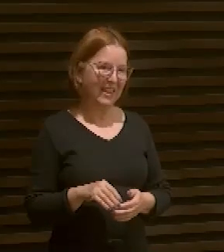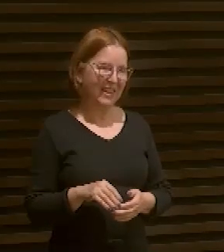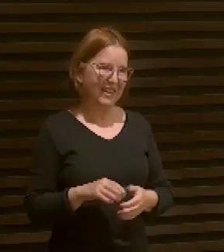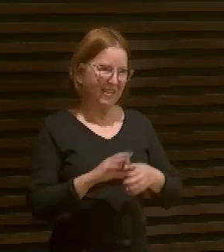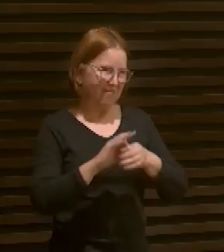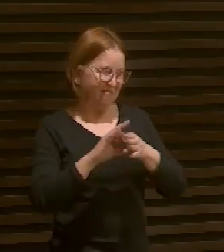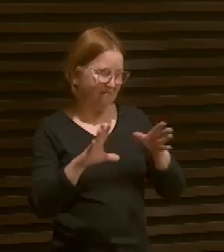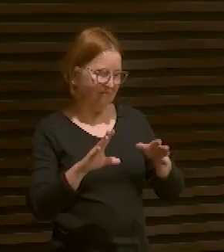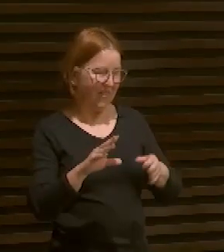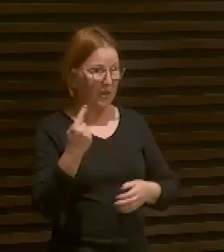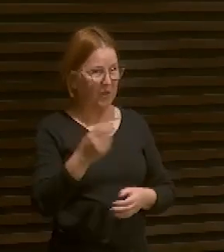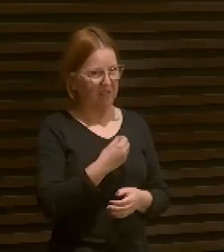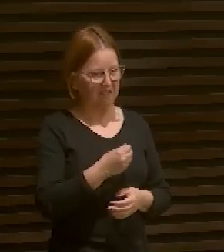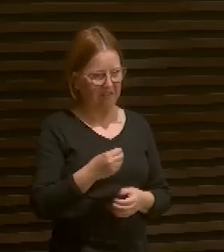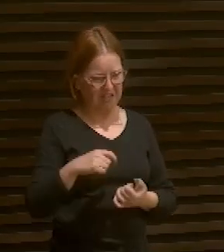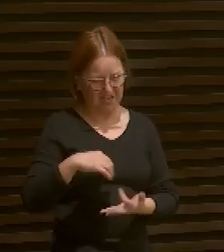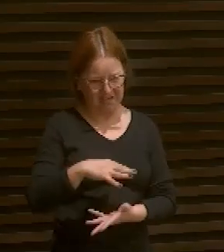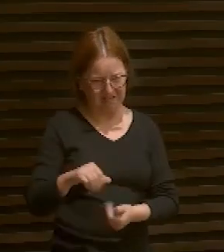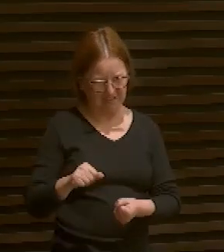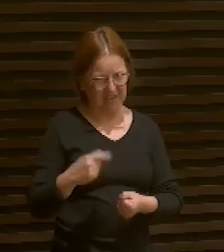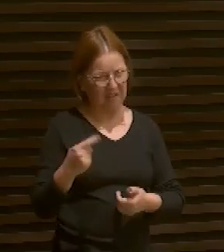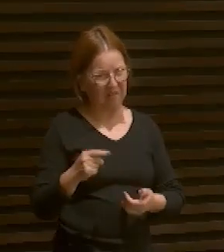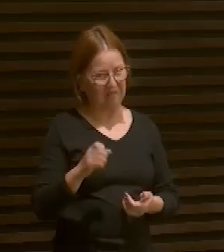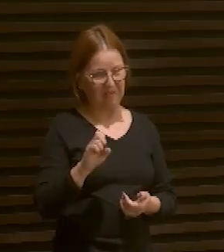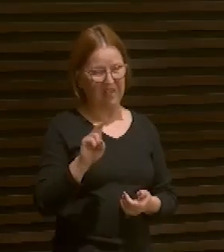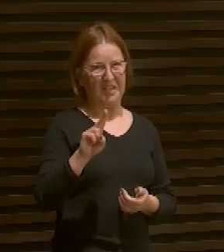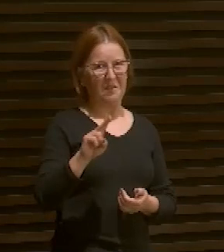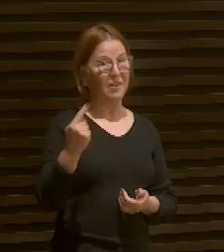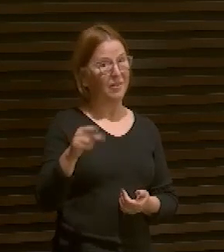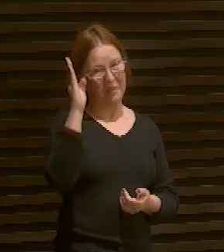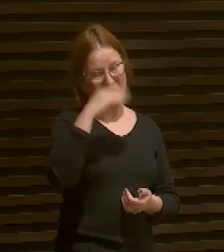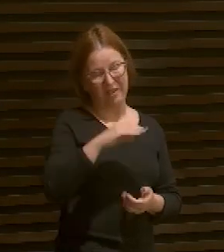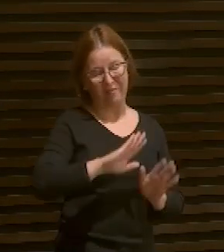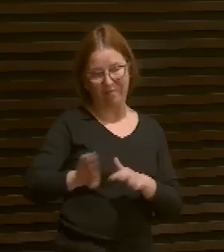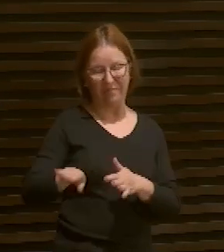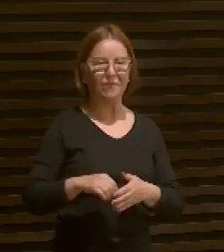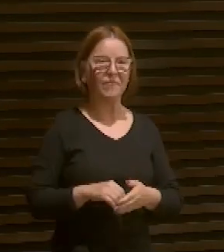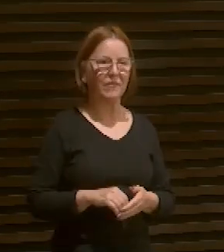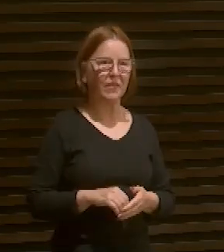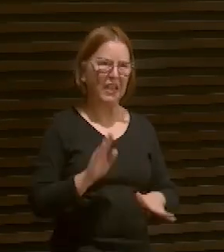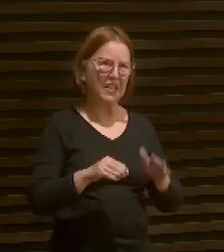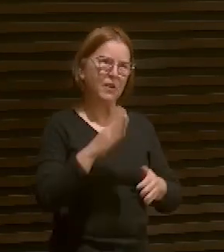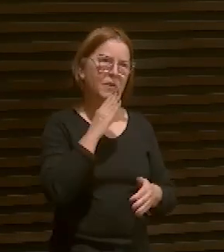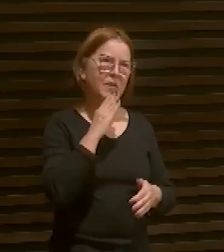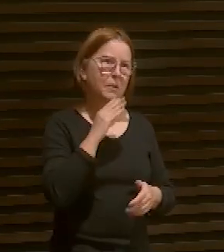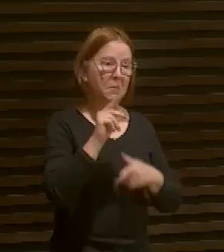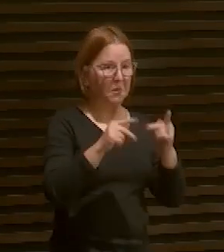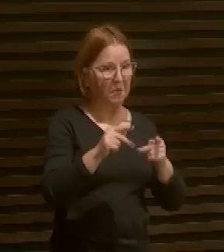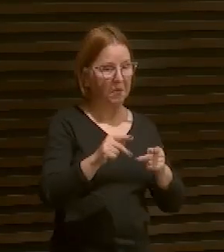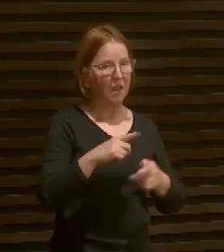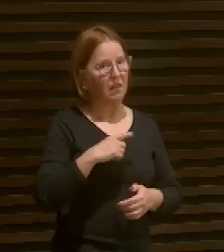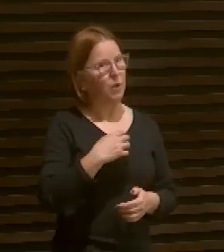seu egoísmo e da sua maldade. Muitas vezes nós conhecemos pessoas que têm um comportamento até